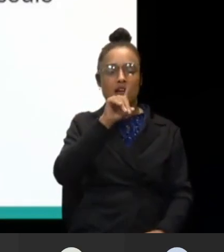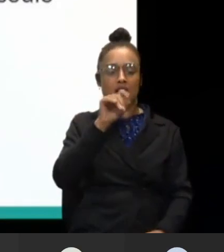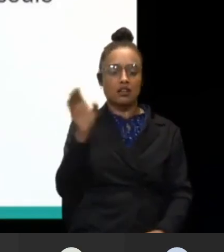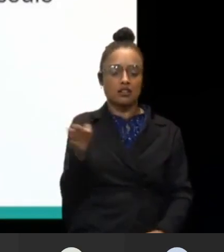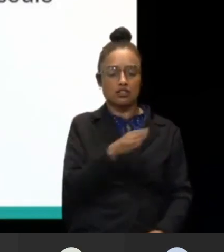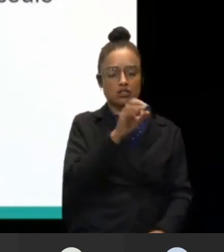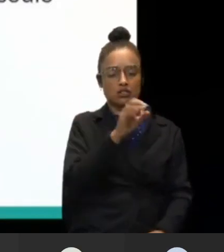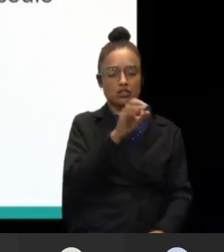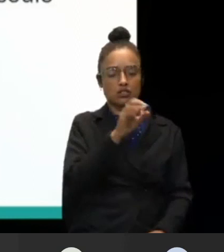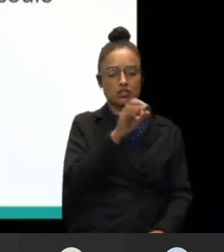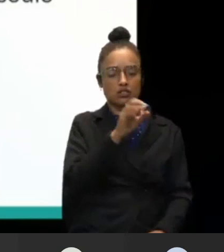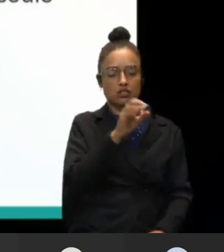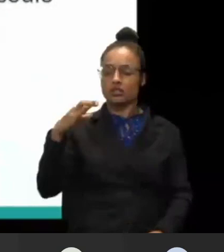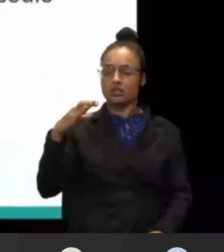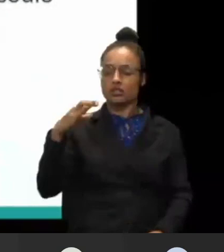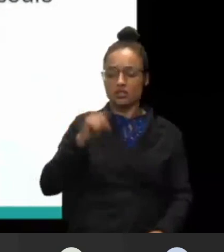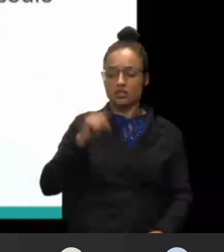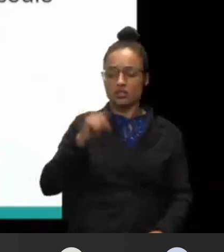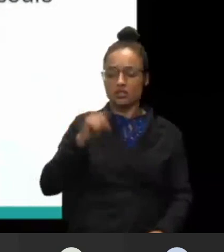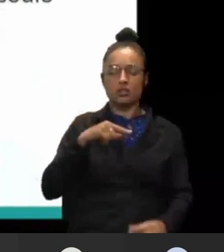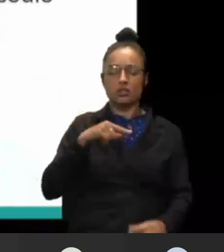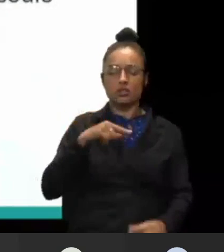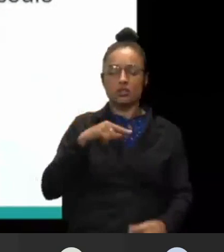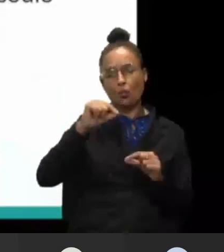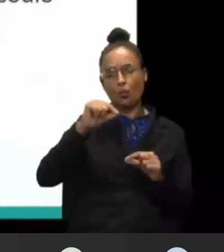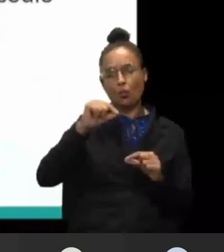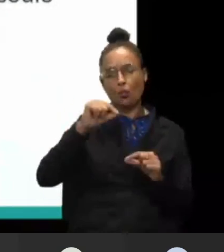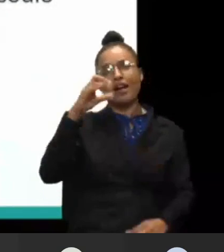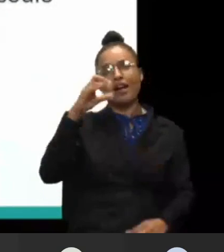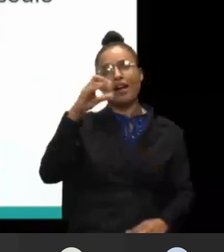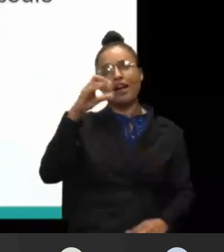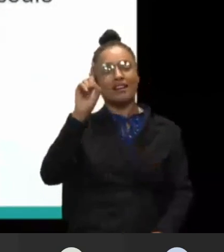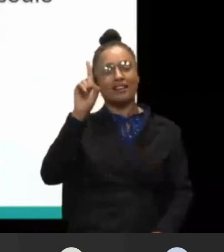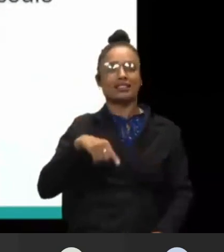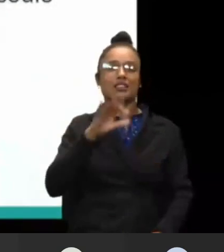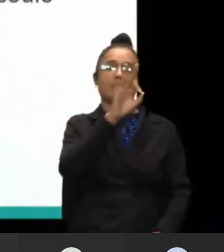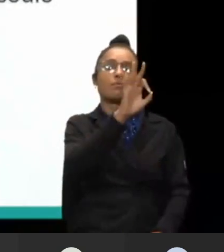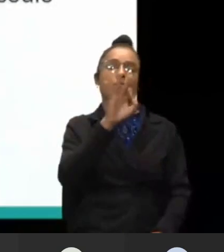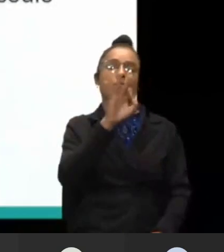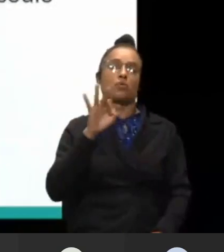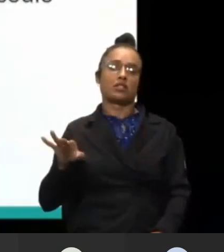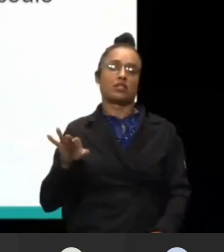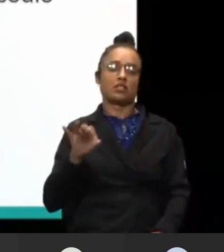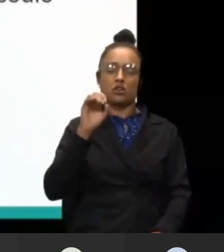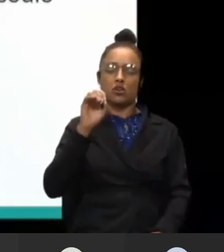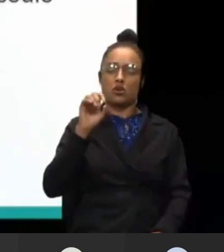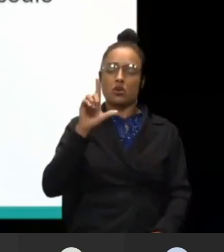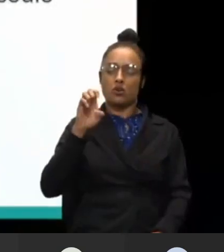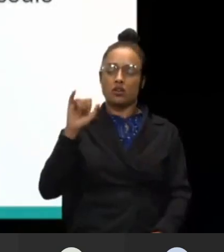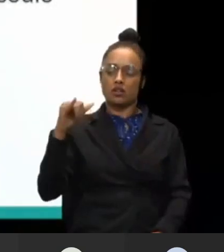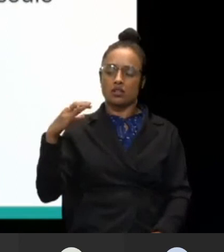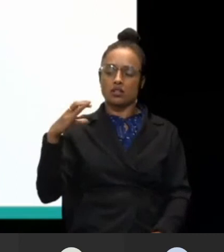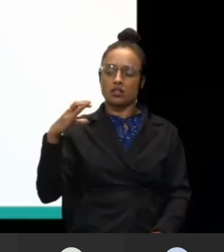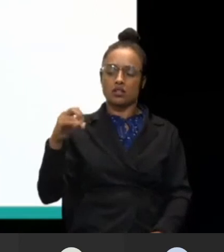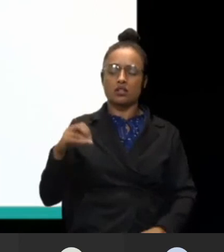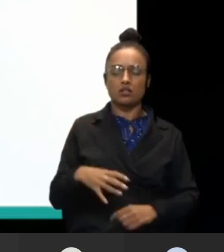essa acidez aí, que será dada em porcentagem, é a acidez em ácido oleico.